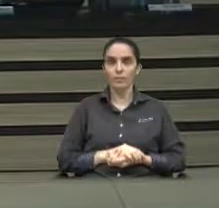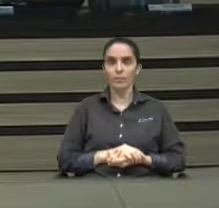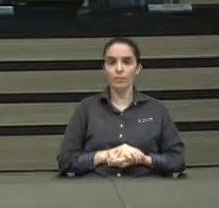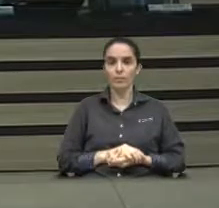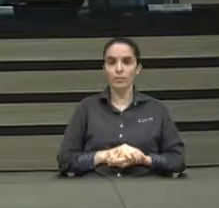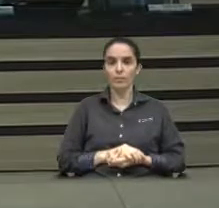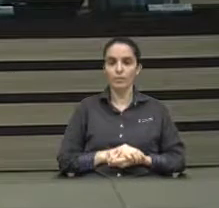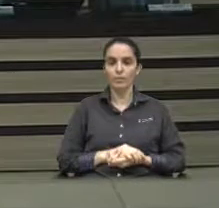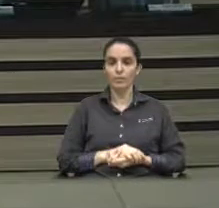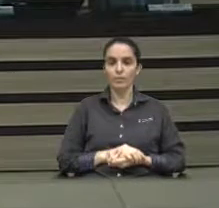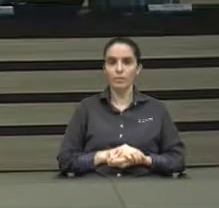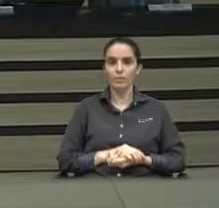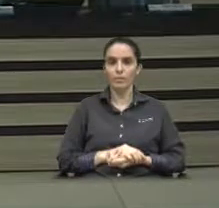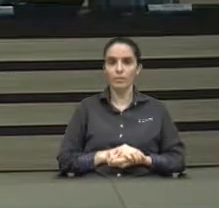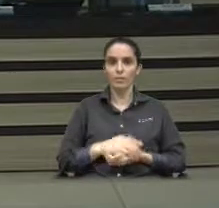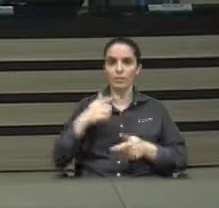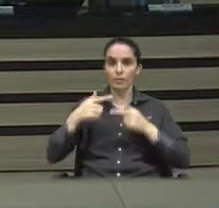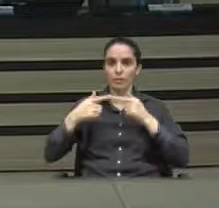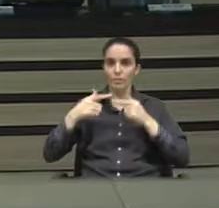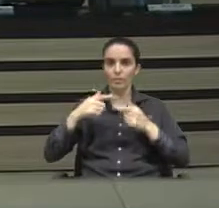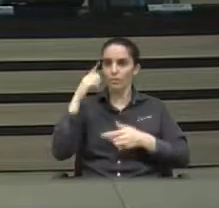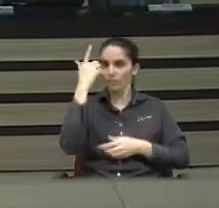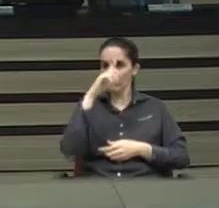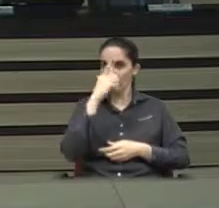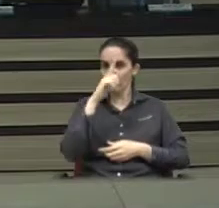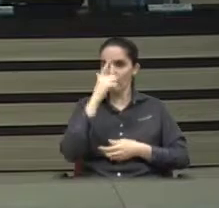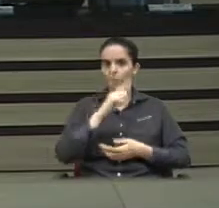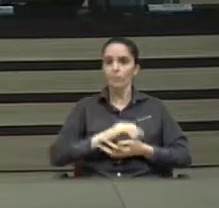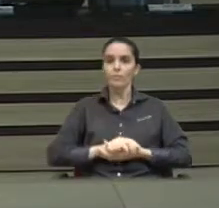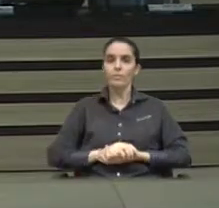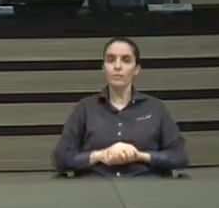discutir, vereador Lemão da Jeová Rafá.